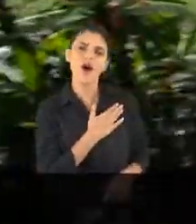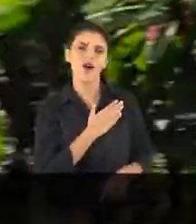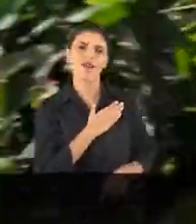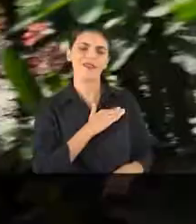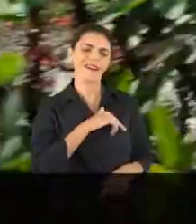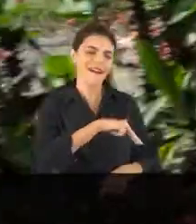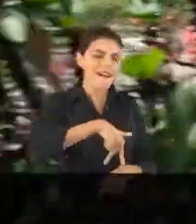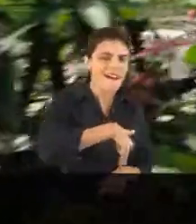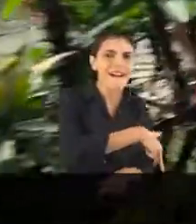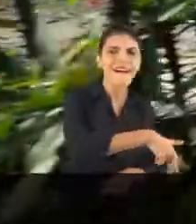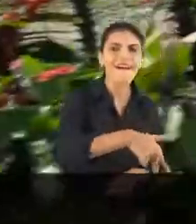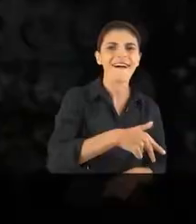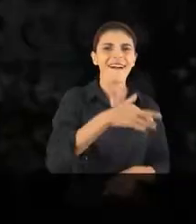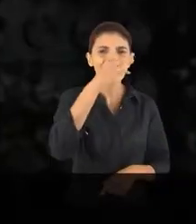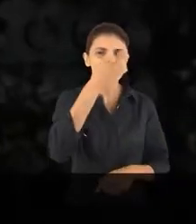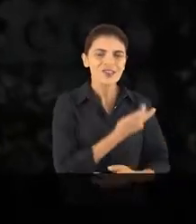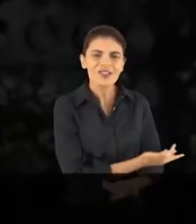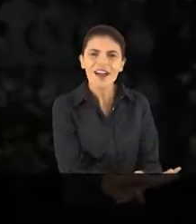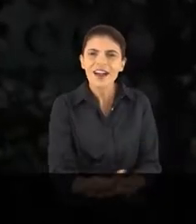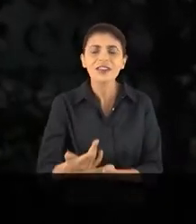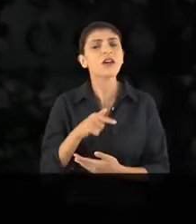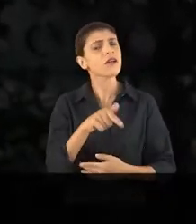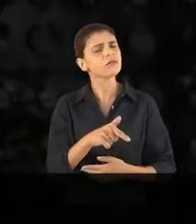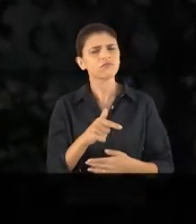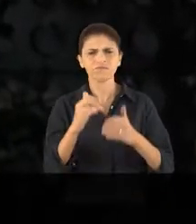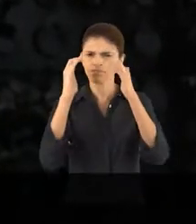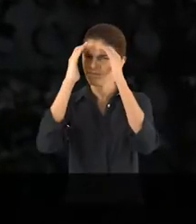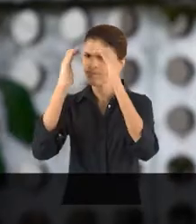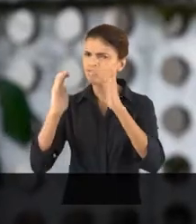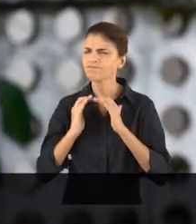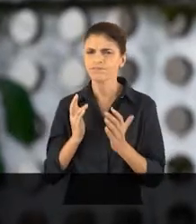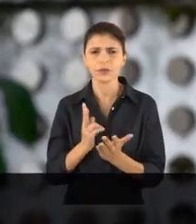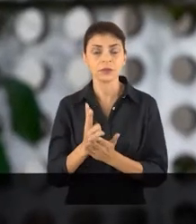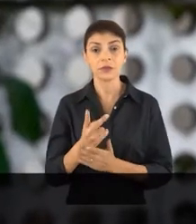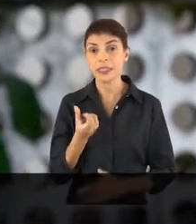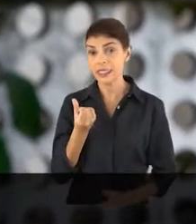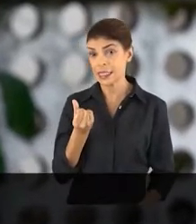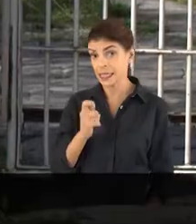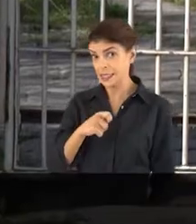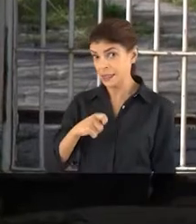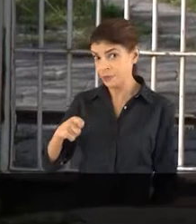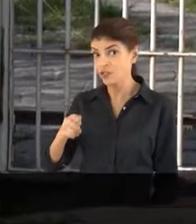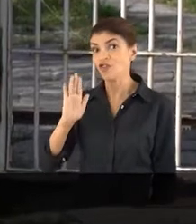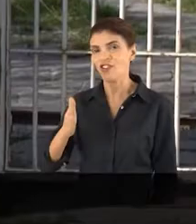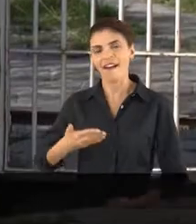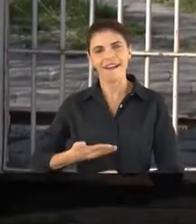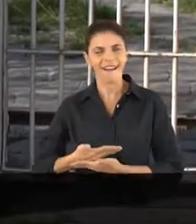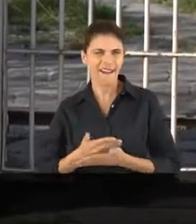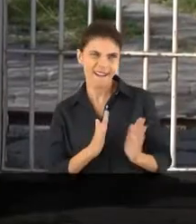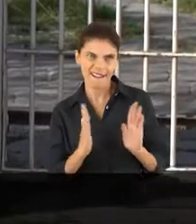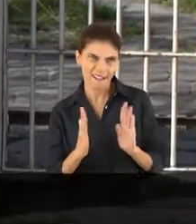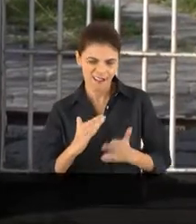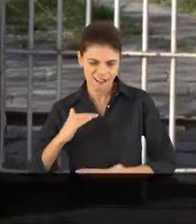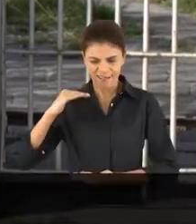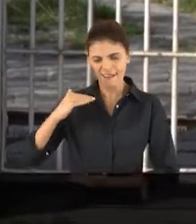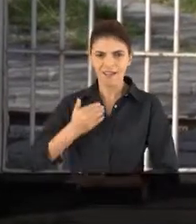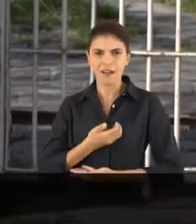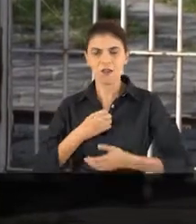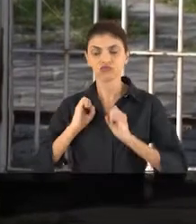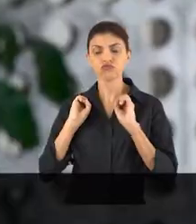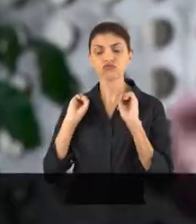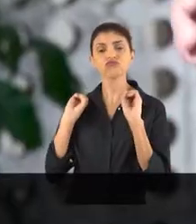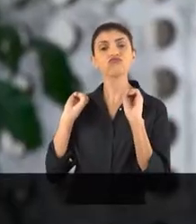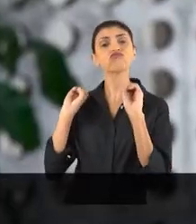jardim. E eu me lembro do Luiz, desde pequeno, muito obediente. Com 6 meses de idade, talvez menos, que